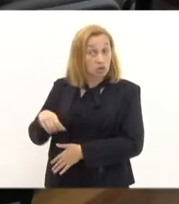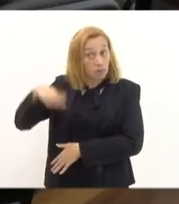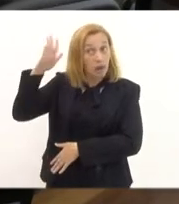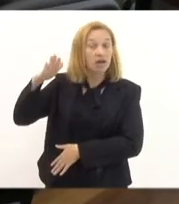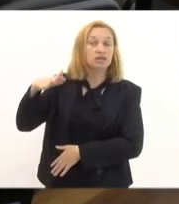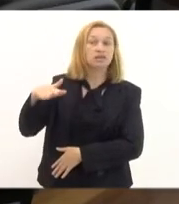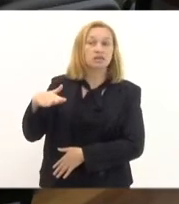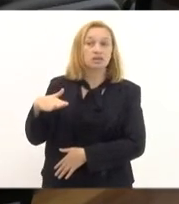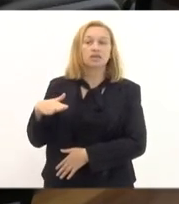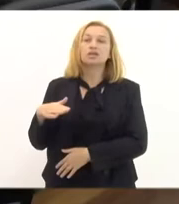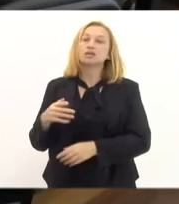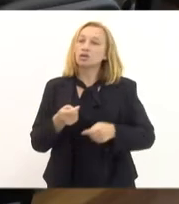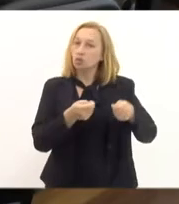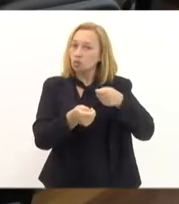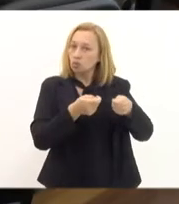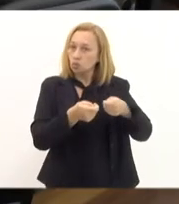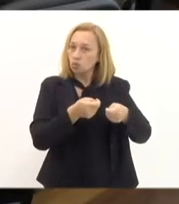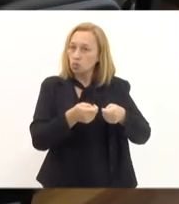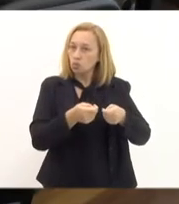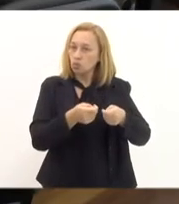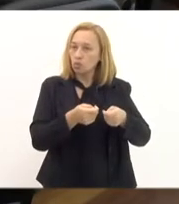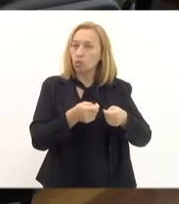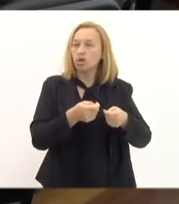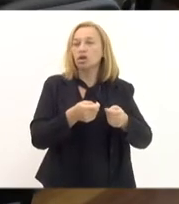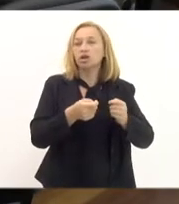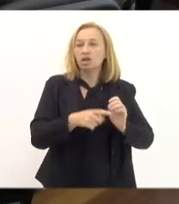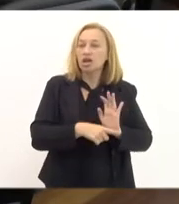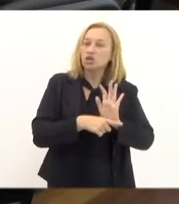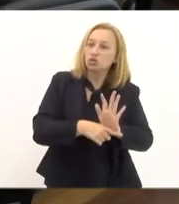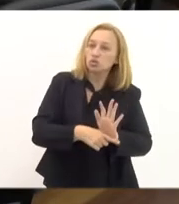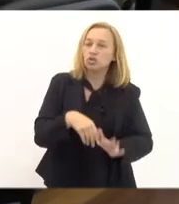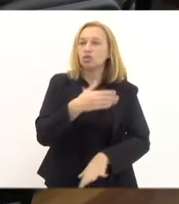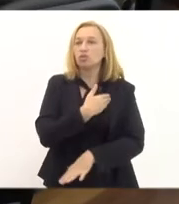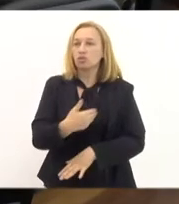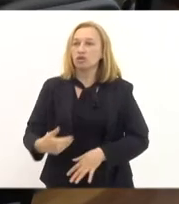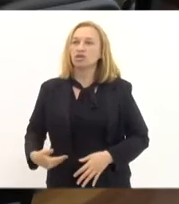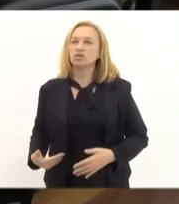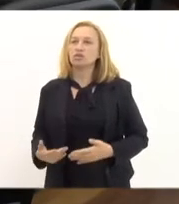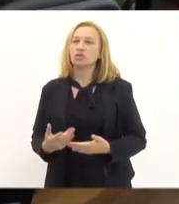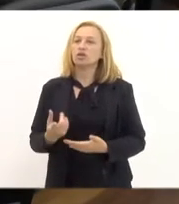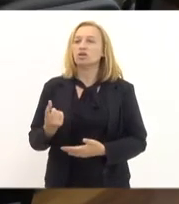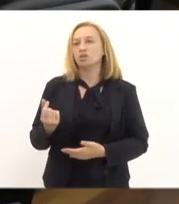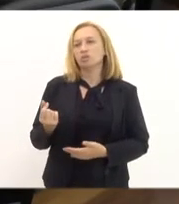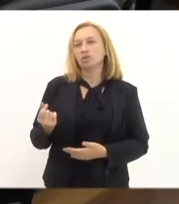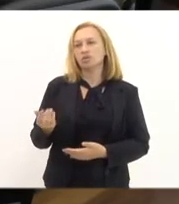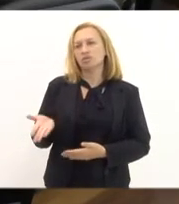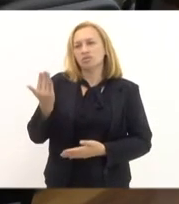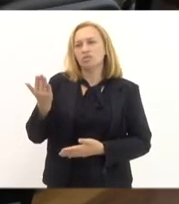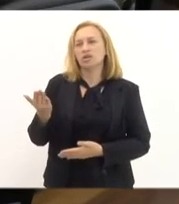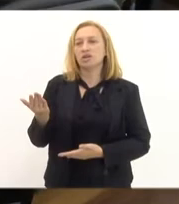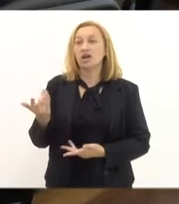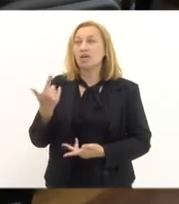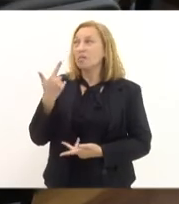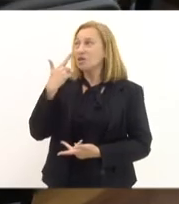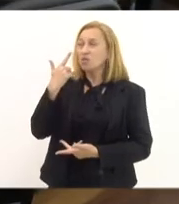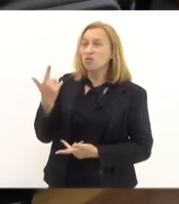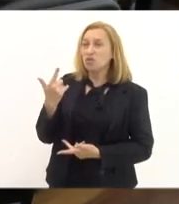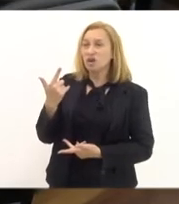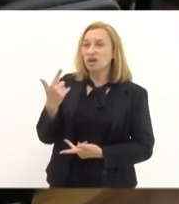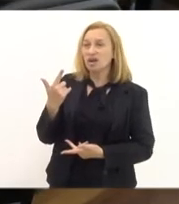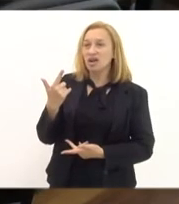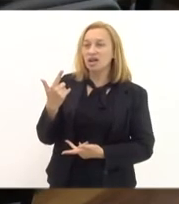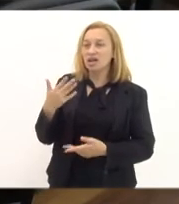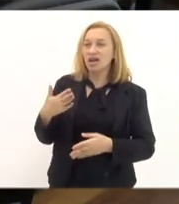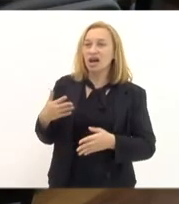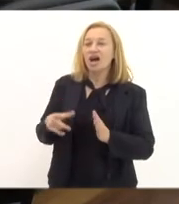logo auxiliador que auxilia o governador ela que autorizou o aumento da passar não sabe que passa pelo pelo